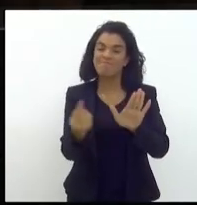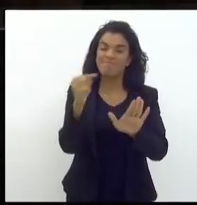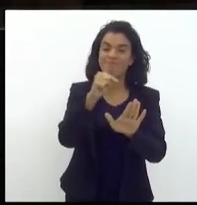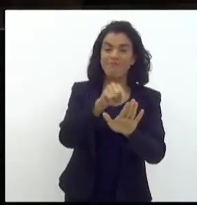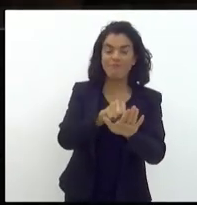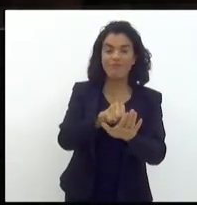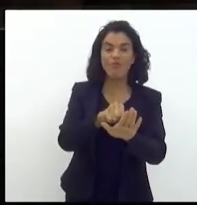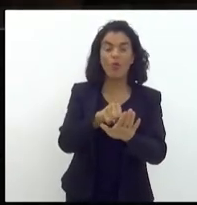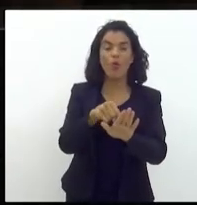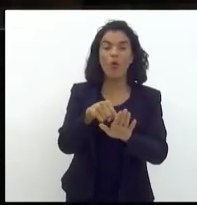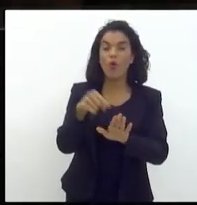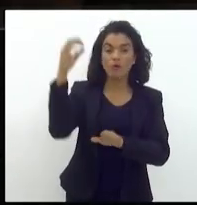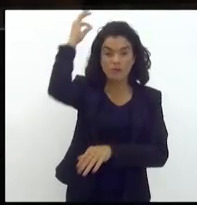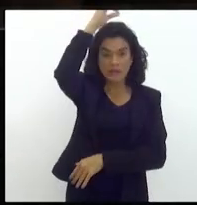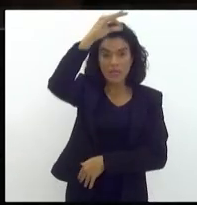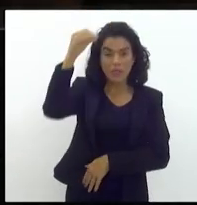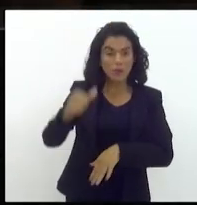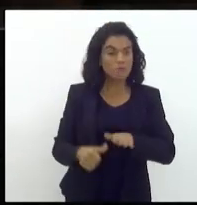padroeiro